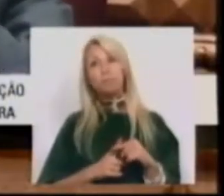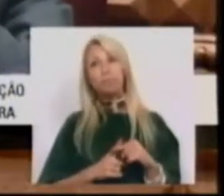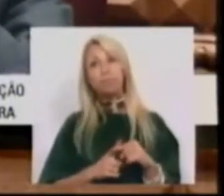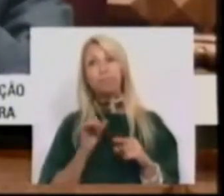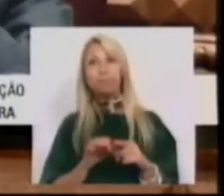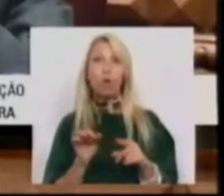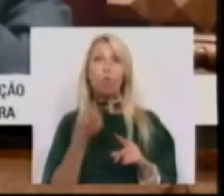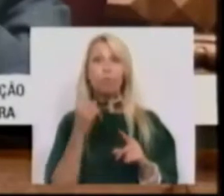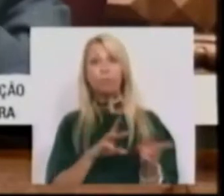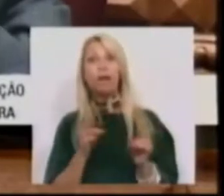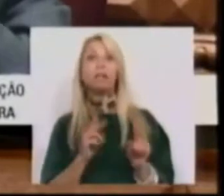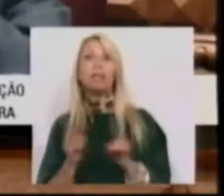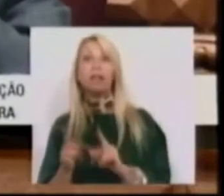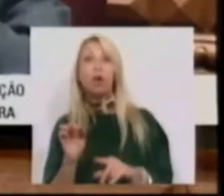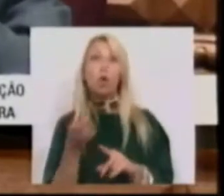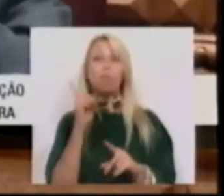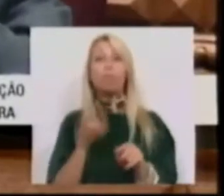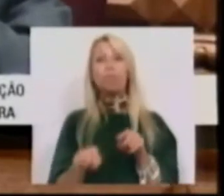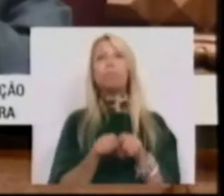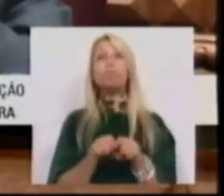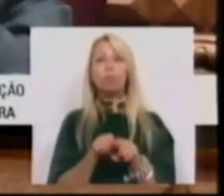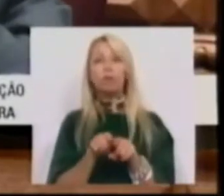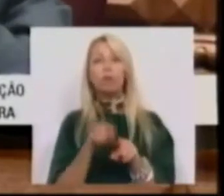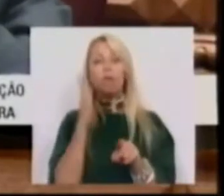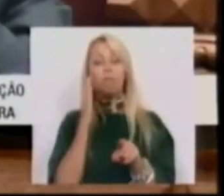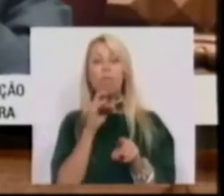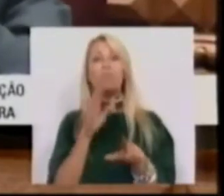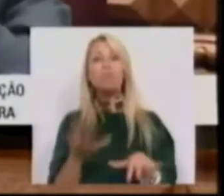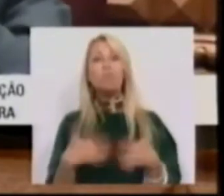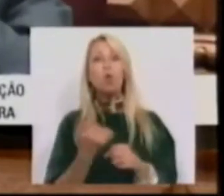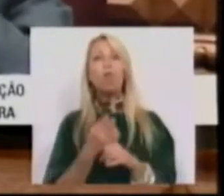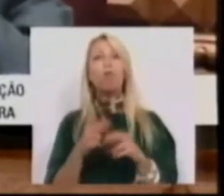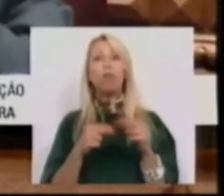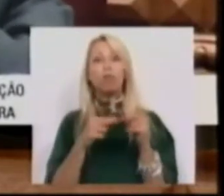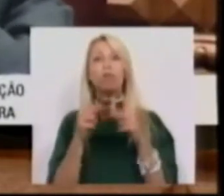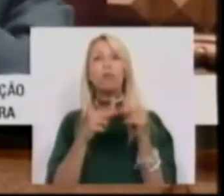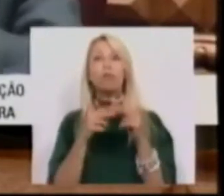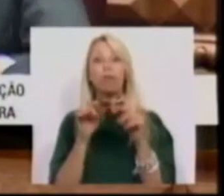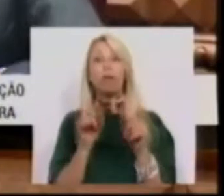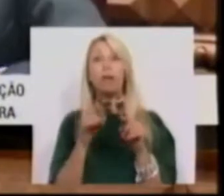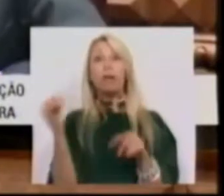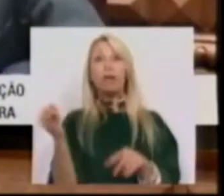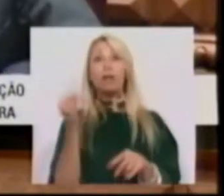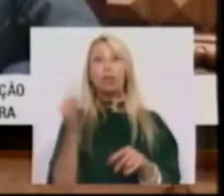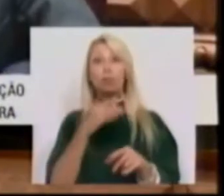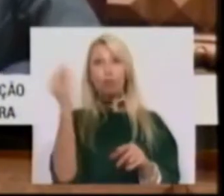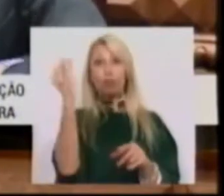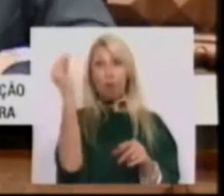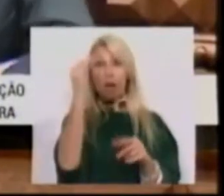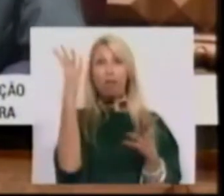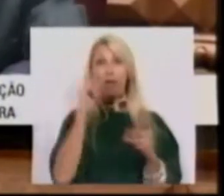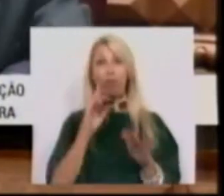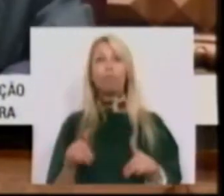seria uma alternativa, seria uma política que creio que poderia ser muito construtiva para que as instituições do interior